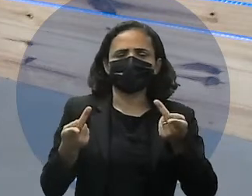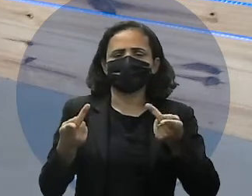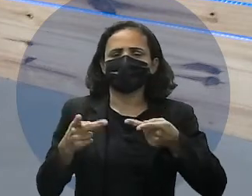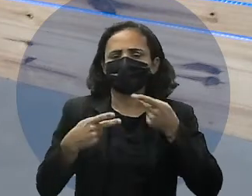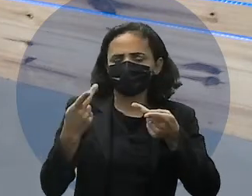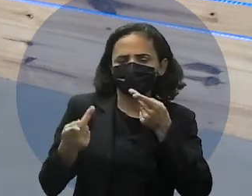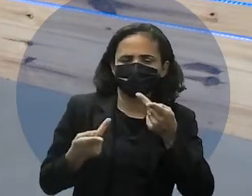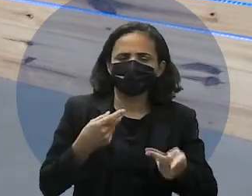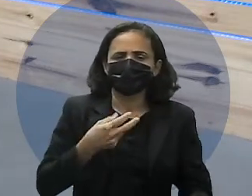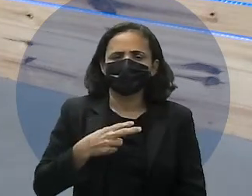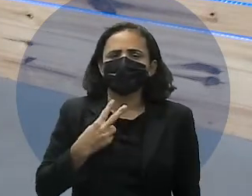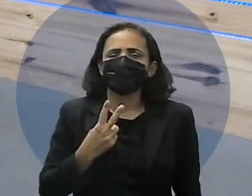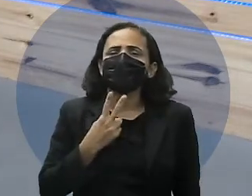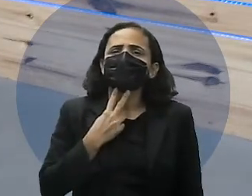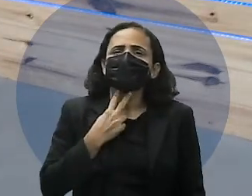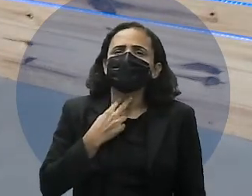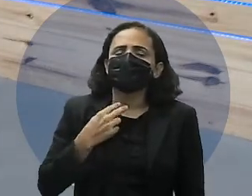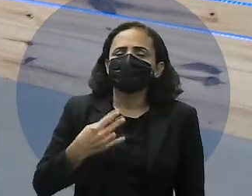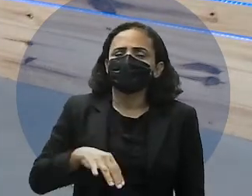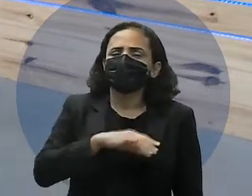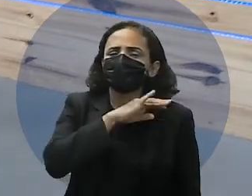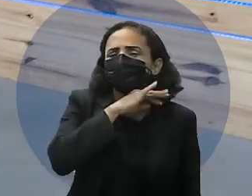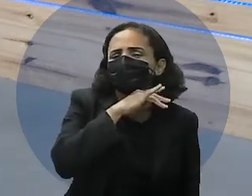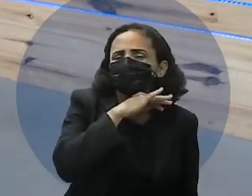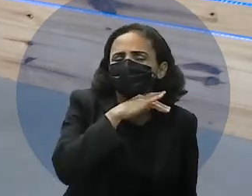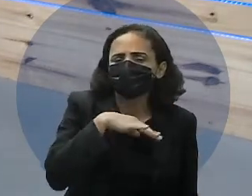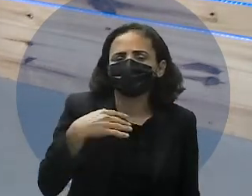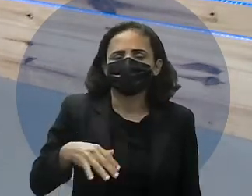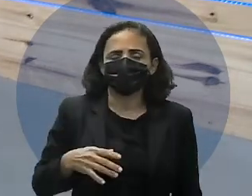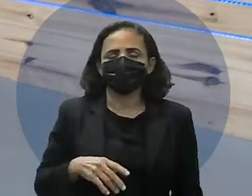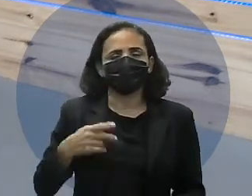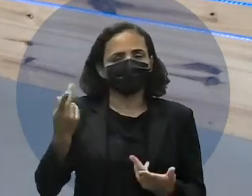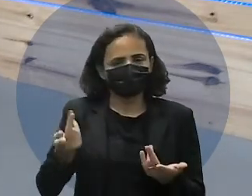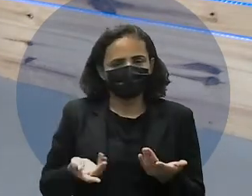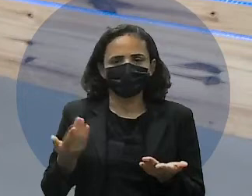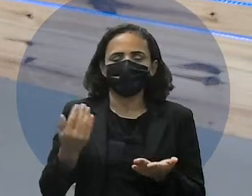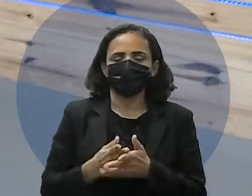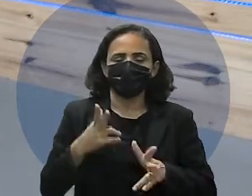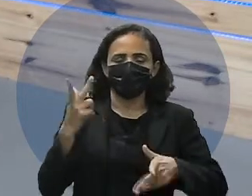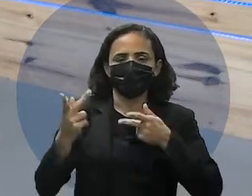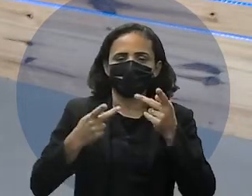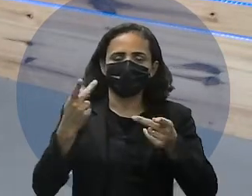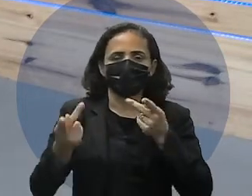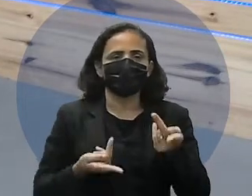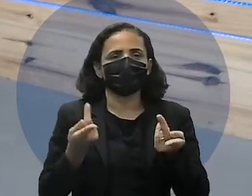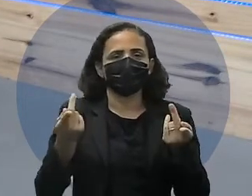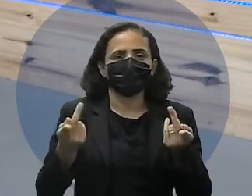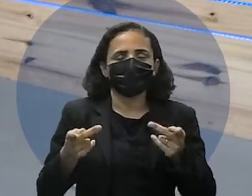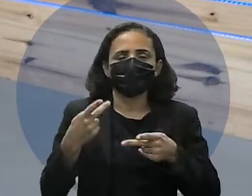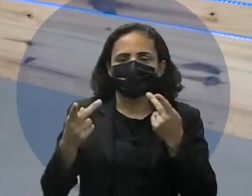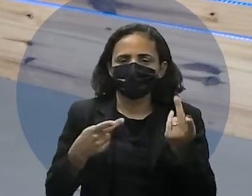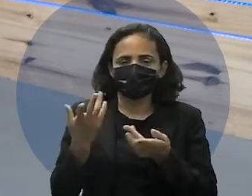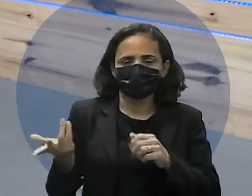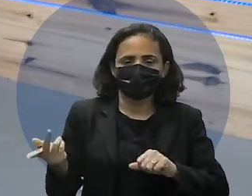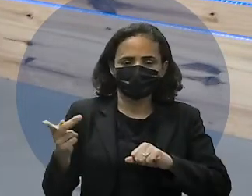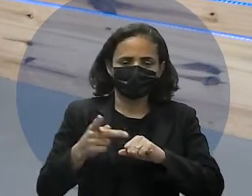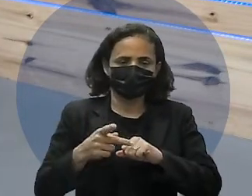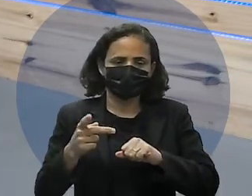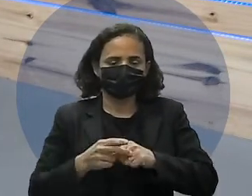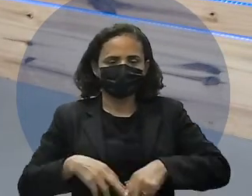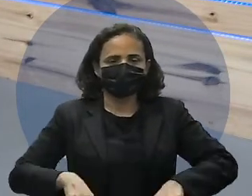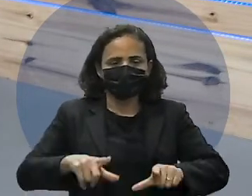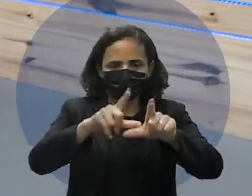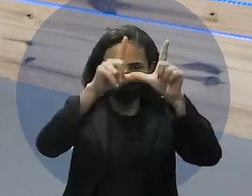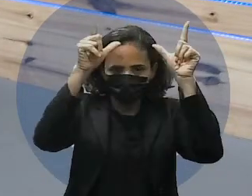bom? Mas porque o final de semana foi muito produtivo e vibramos muito com o pessoal do Sertão